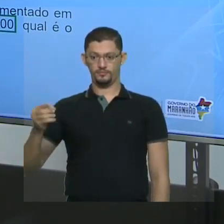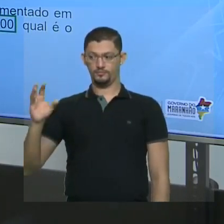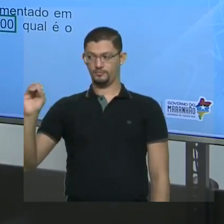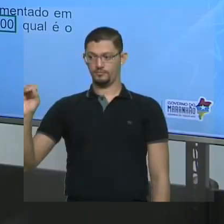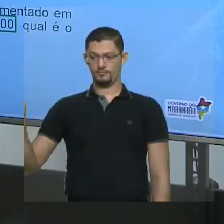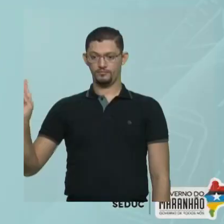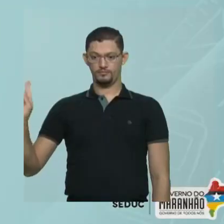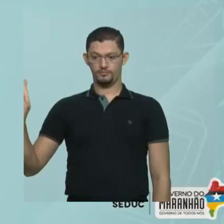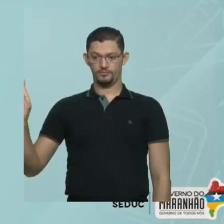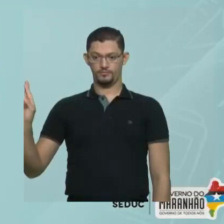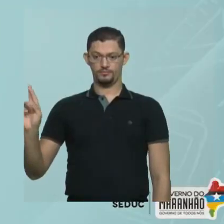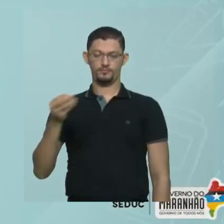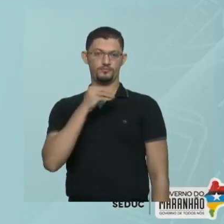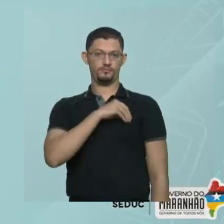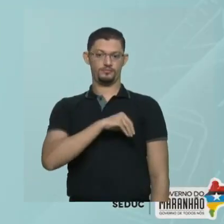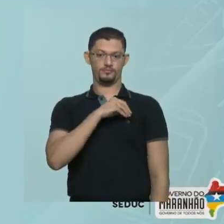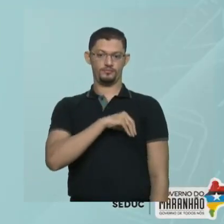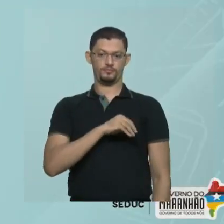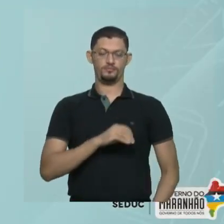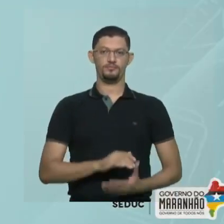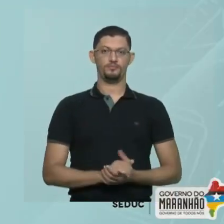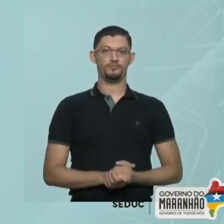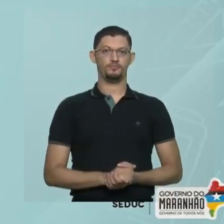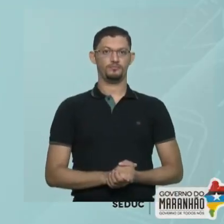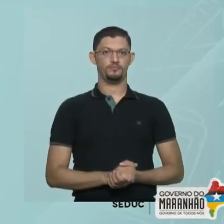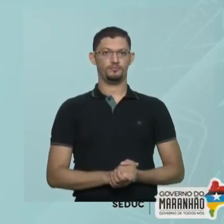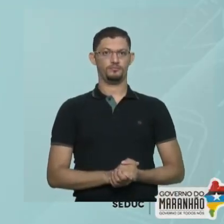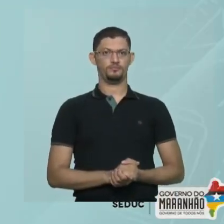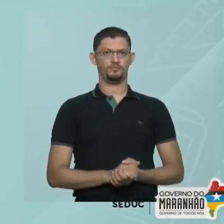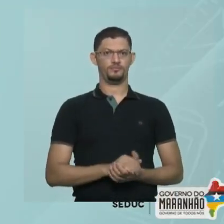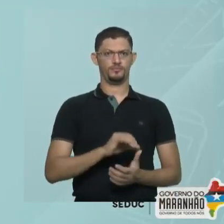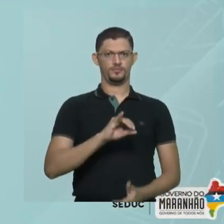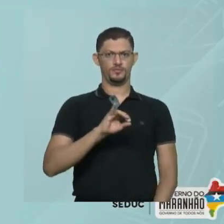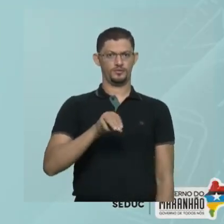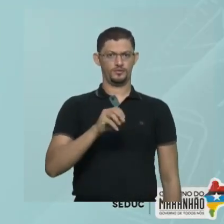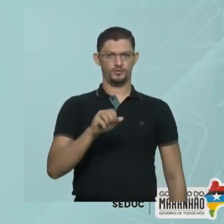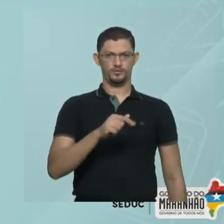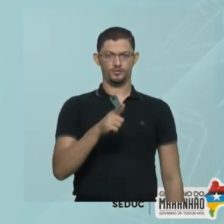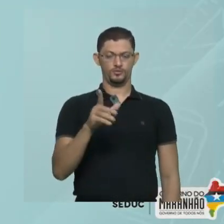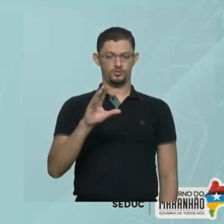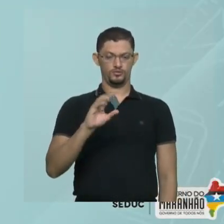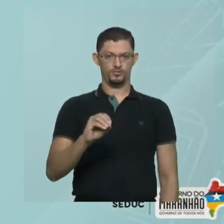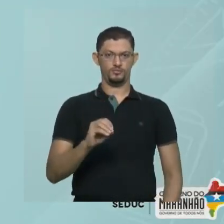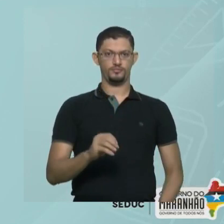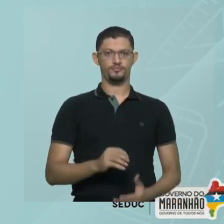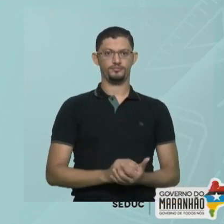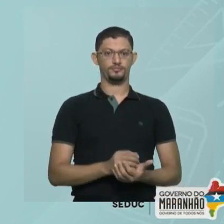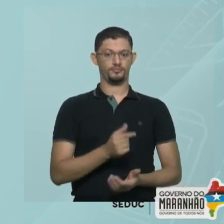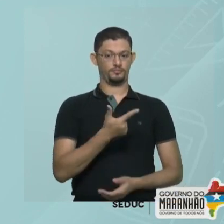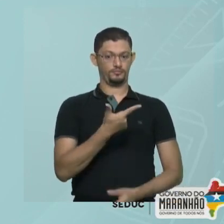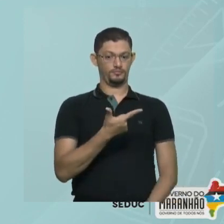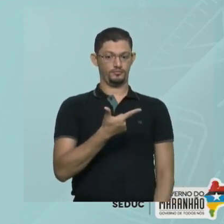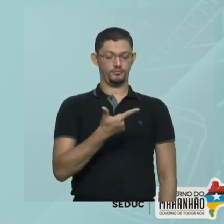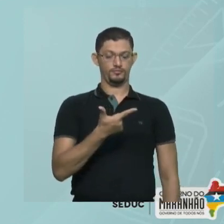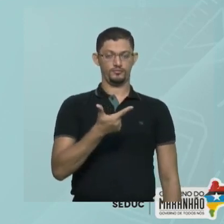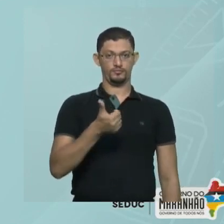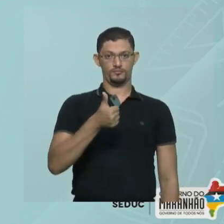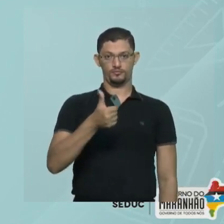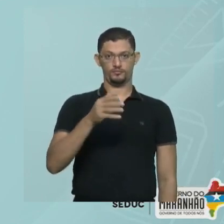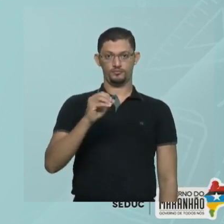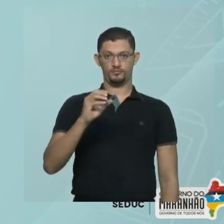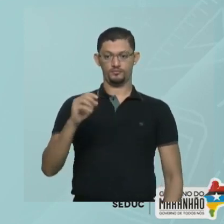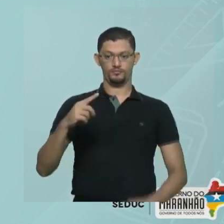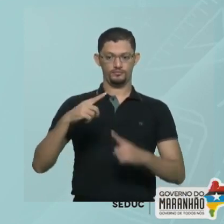só, está aqui o meu salário, né, o salário de João, e eu vou multiplicar pelo fator de atualização. Como é um aumento,